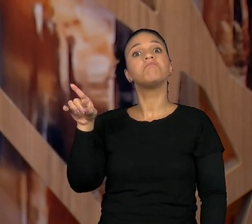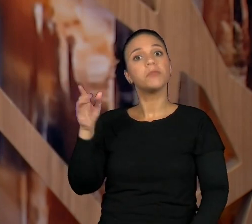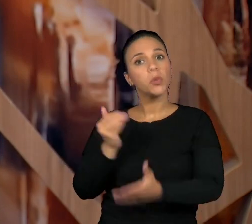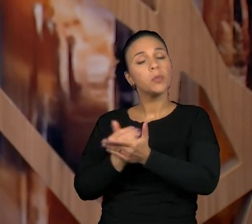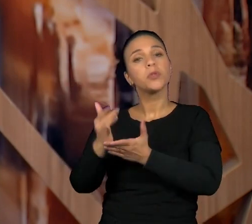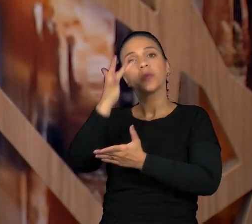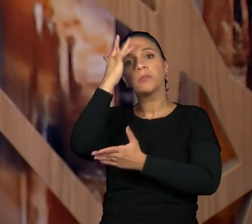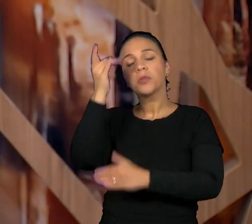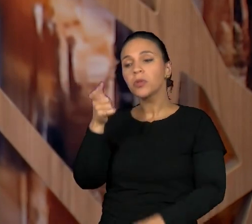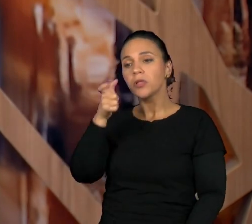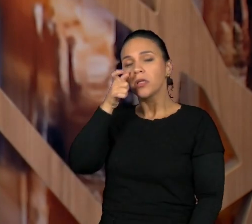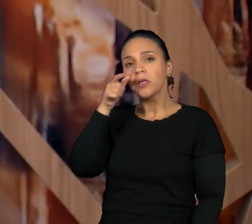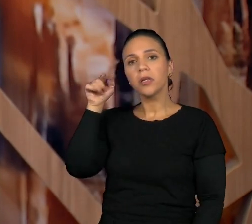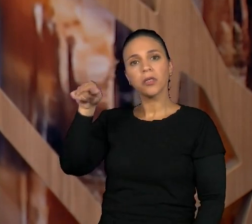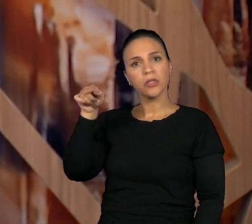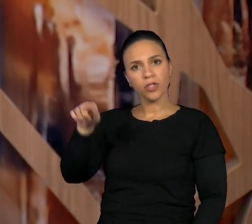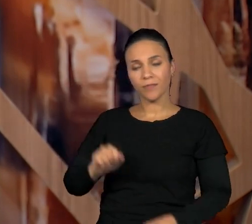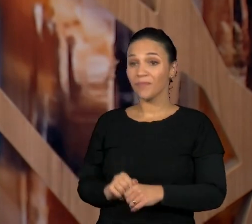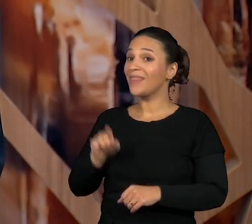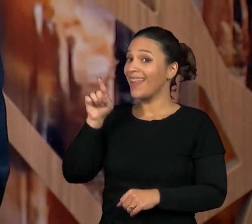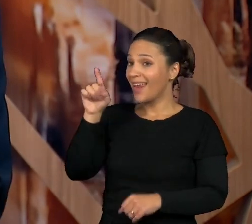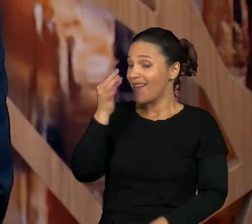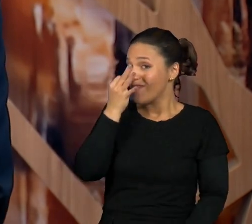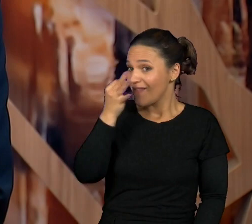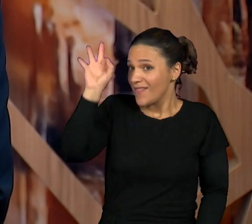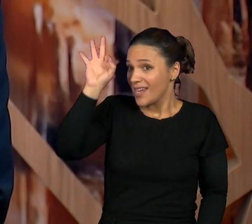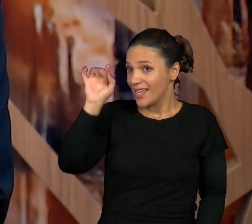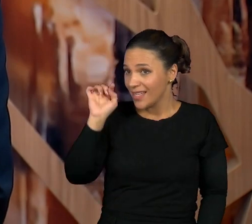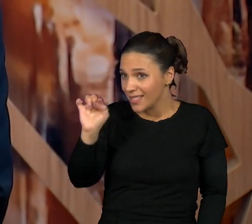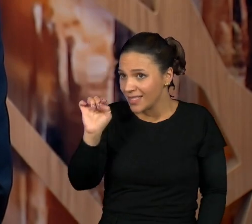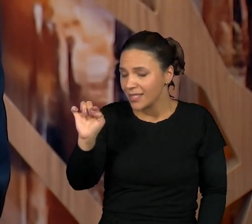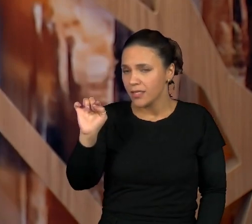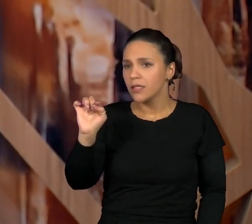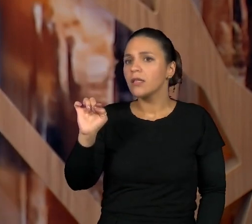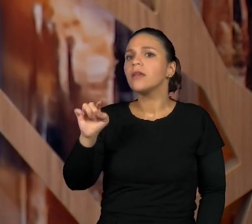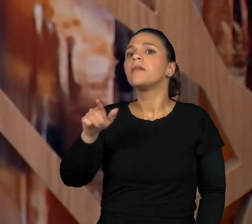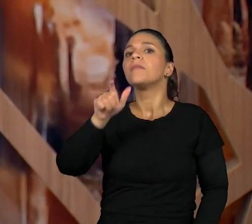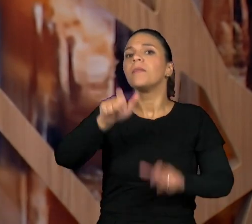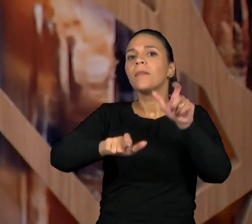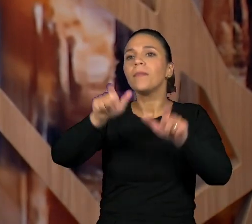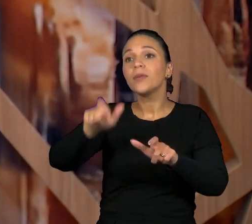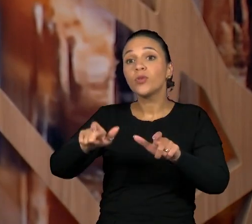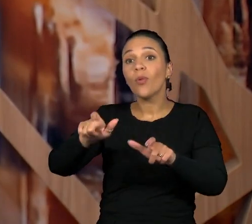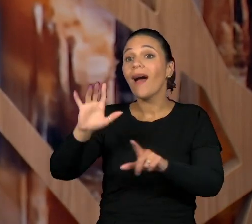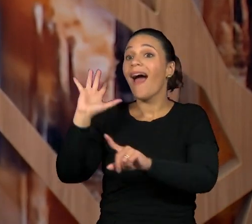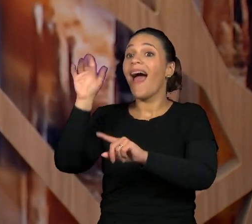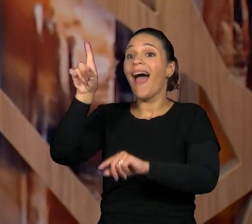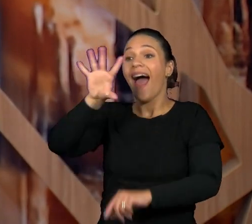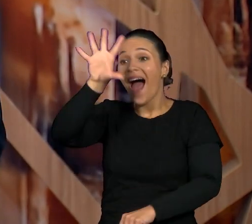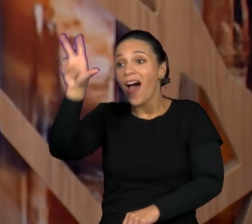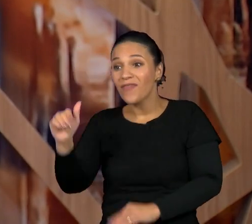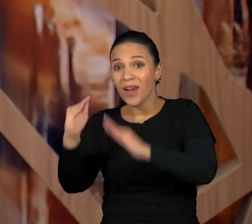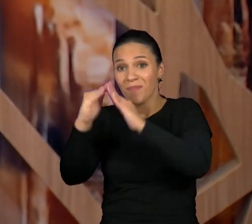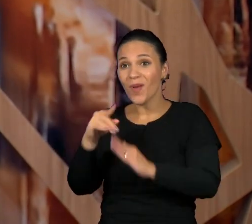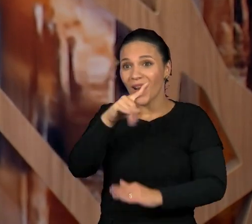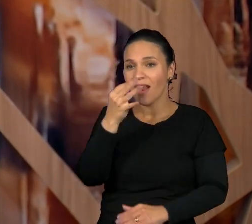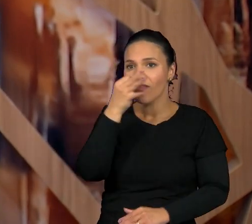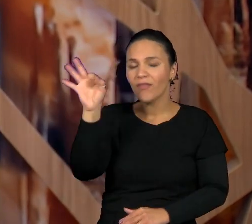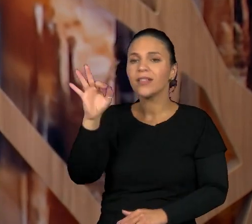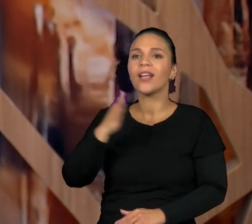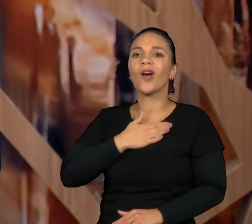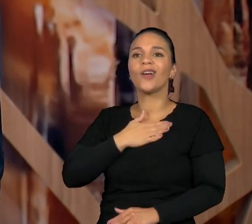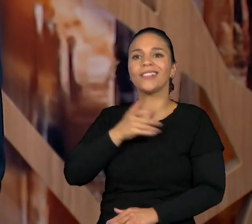produção nigeriana. E lá, na França, ele é consumido por africanos. Então, a gente tem aí